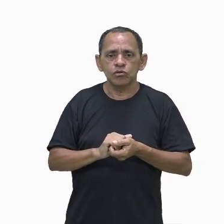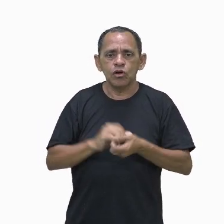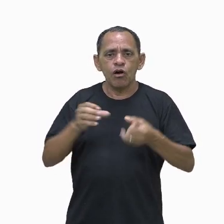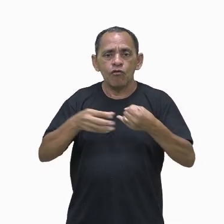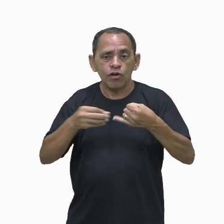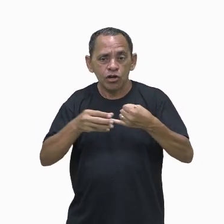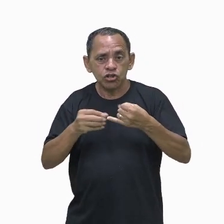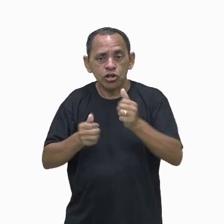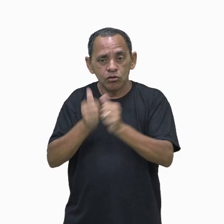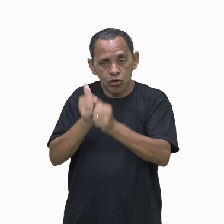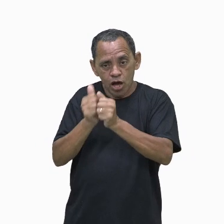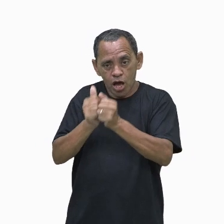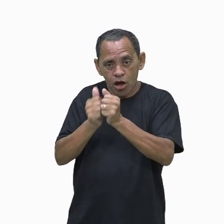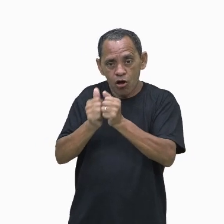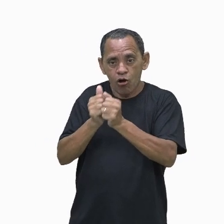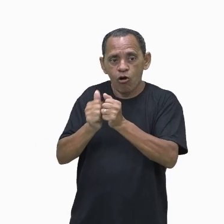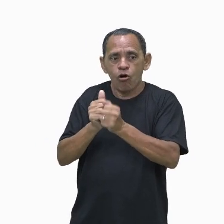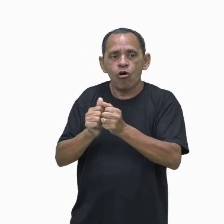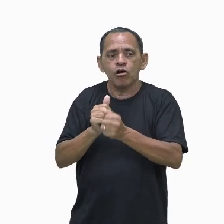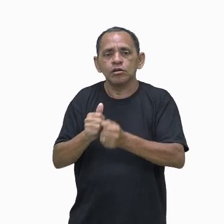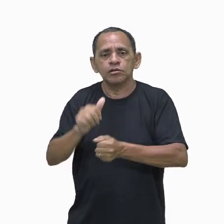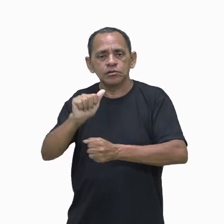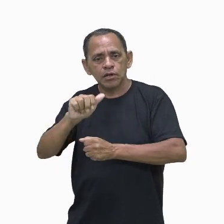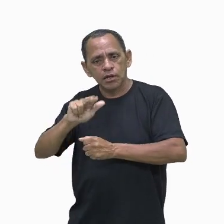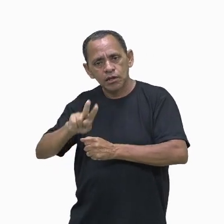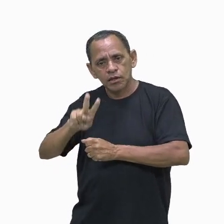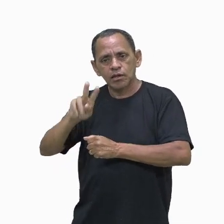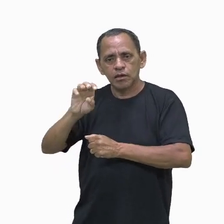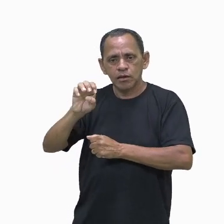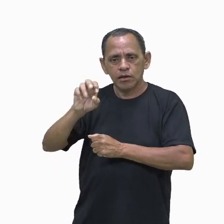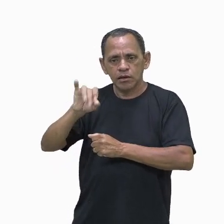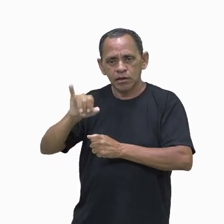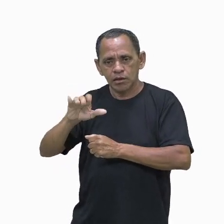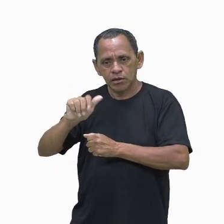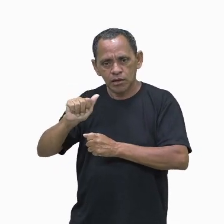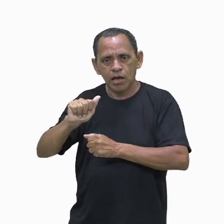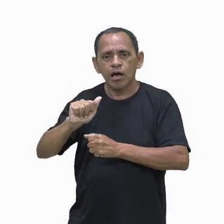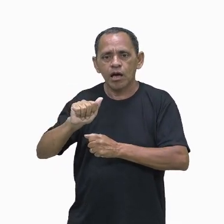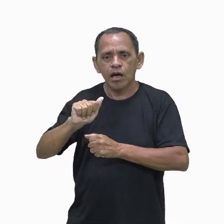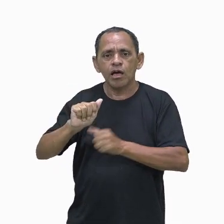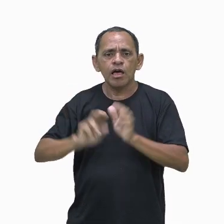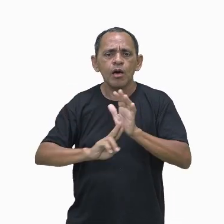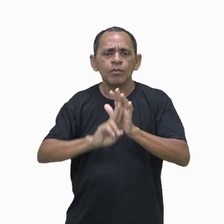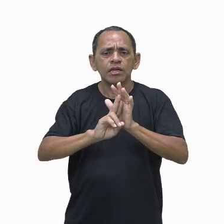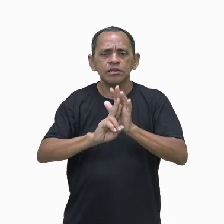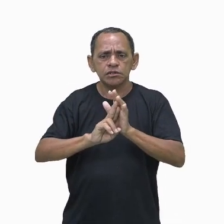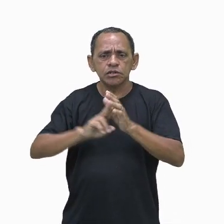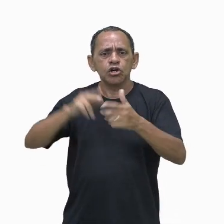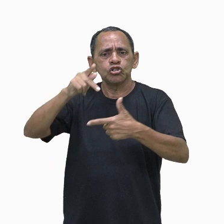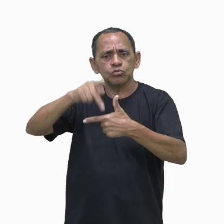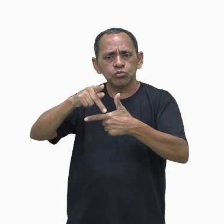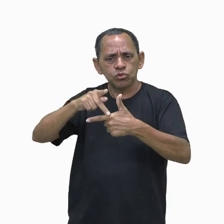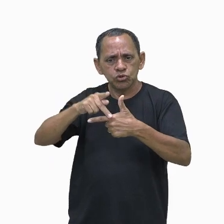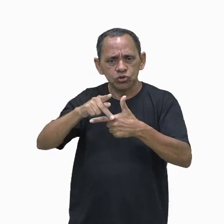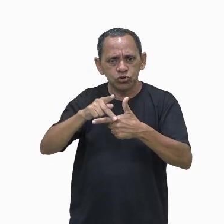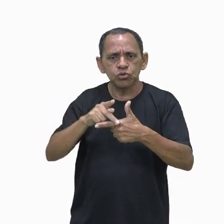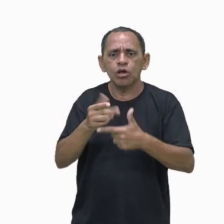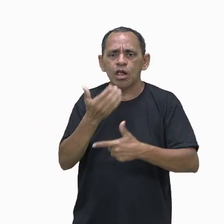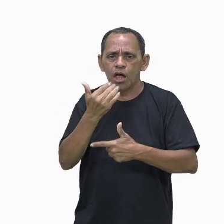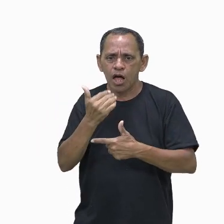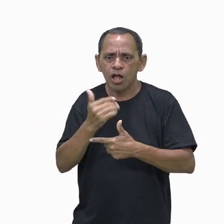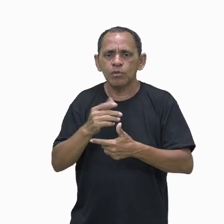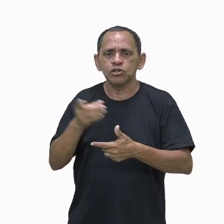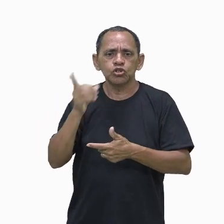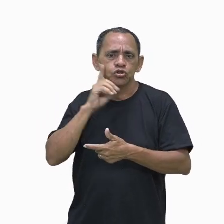feijão, arroz, aveia. Esses aí são a nossa grande representação de proteínas na alimentação, né?